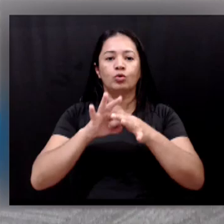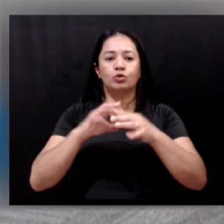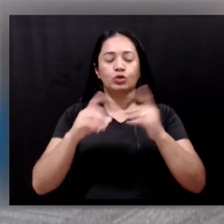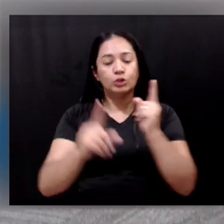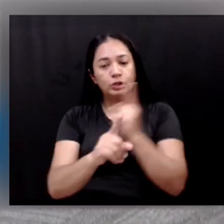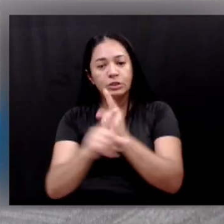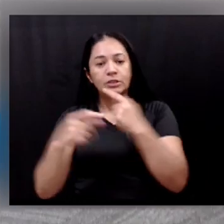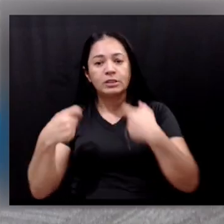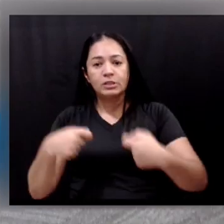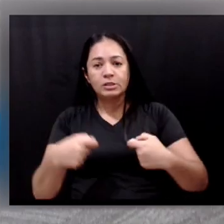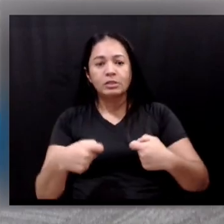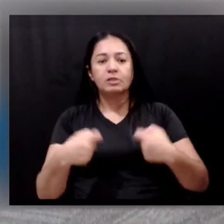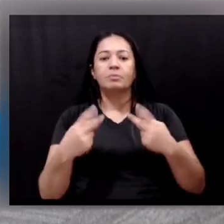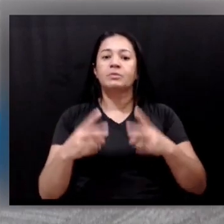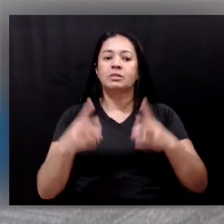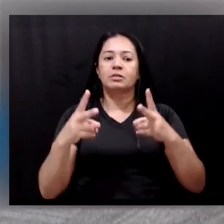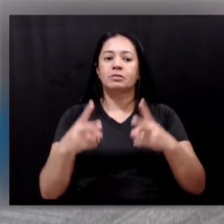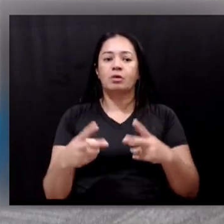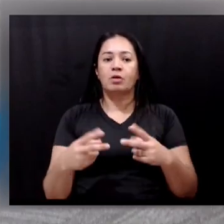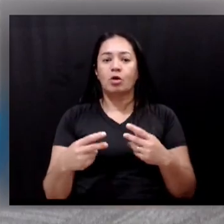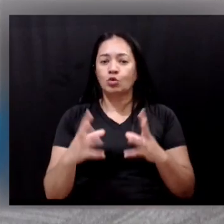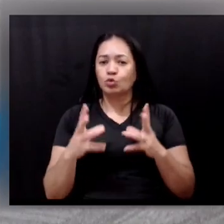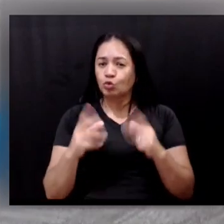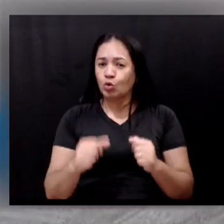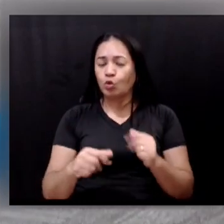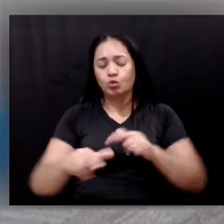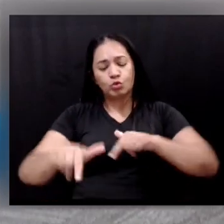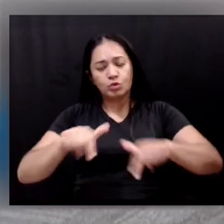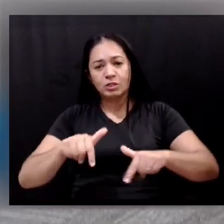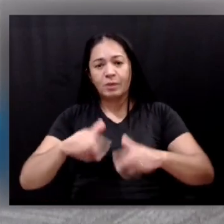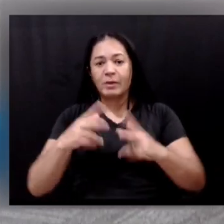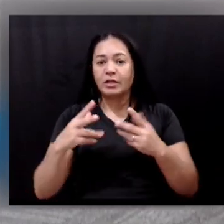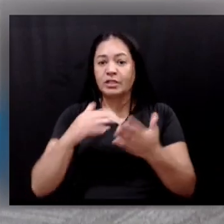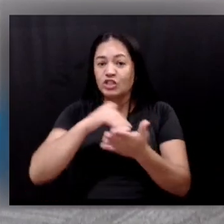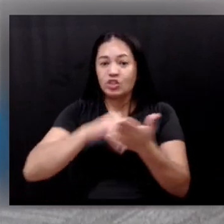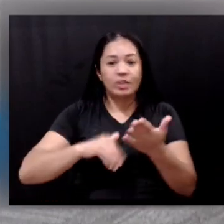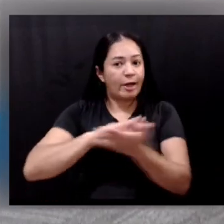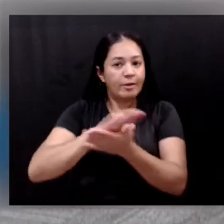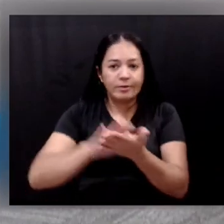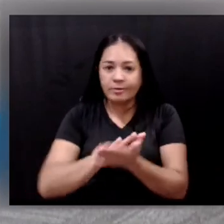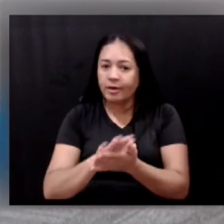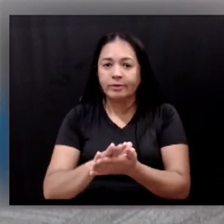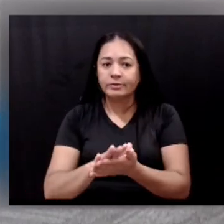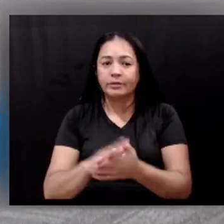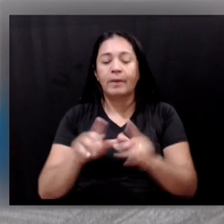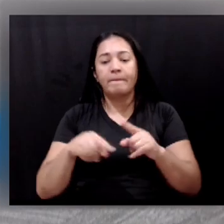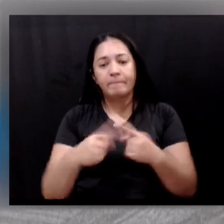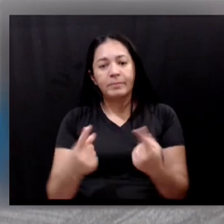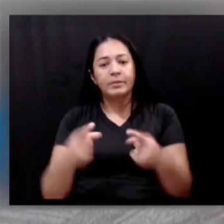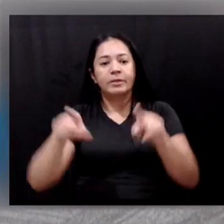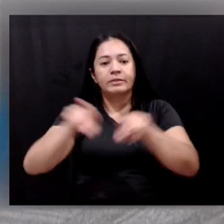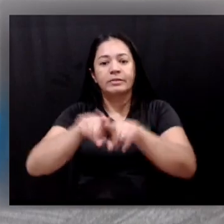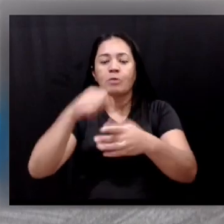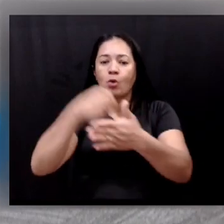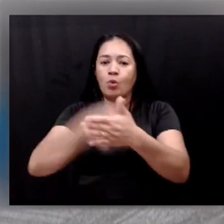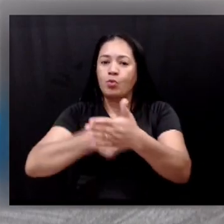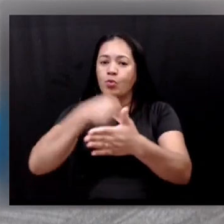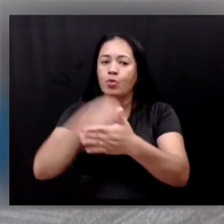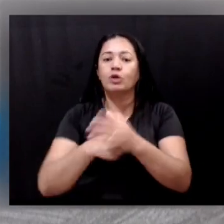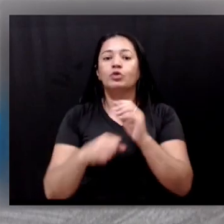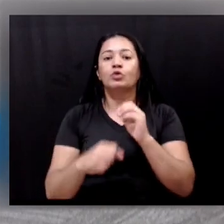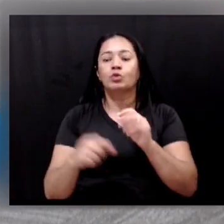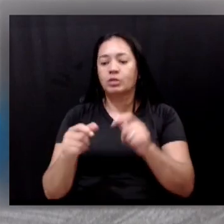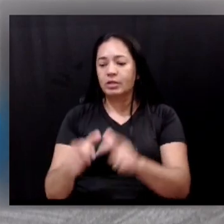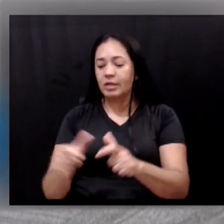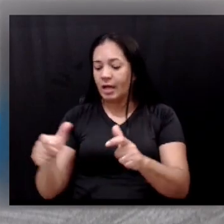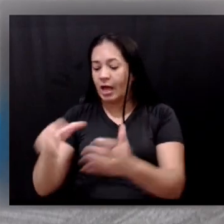convênio, com todos os serviços, sem nenhum corte, sem nenhuma precarização, mas também a luta pela ampliação da rede própria, a